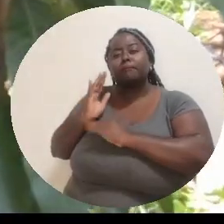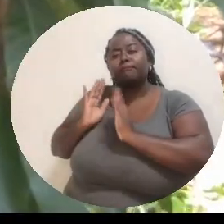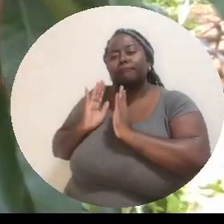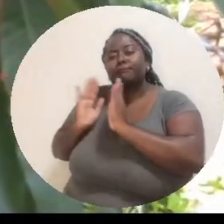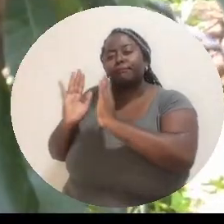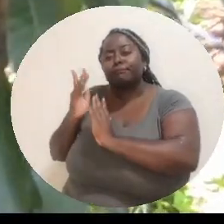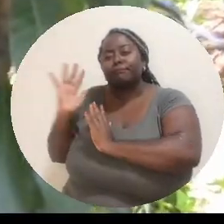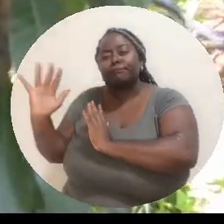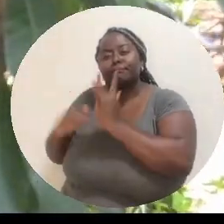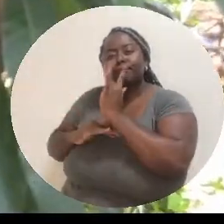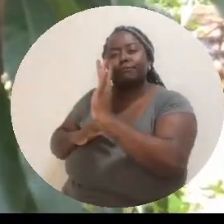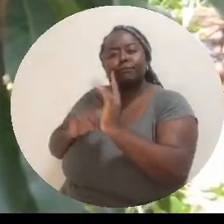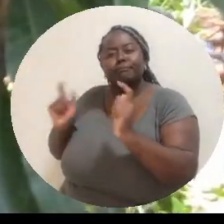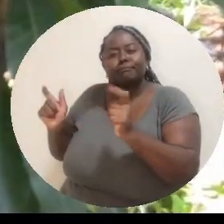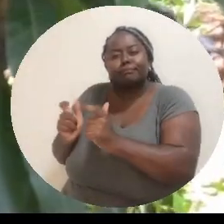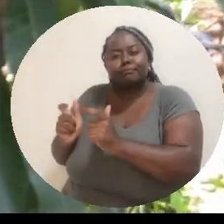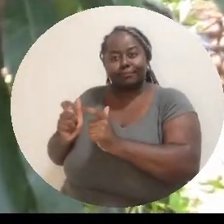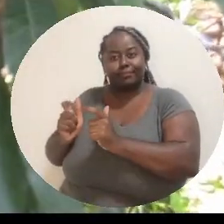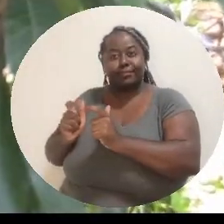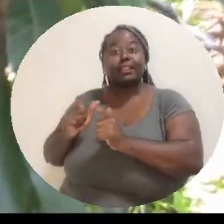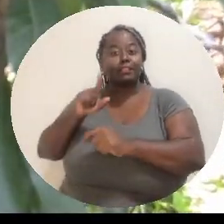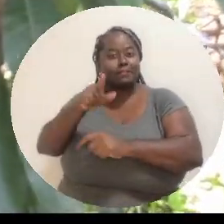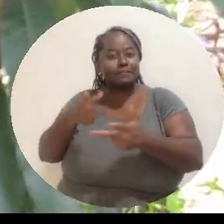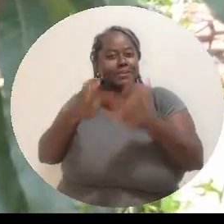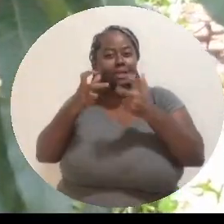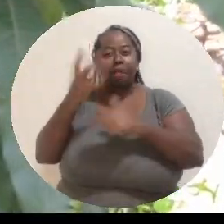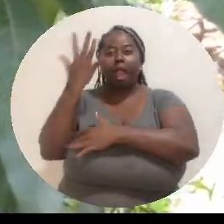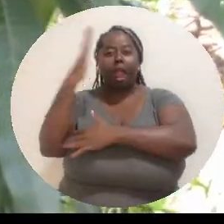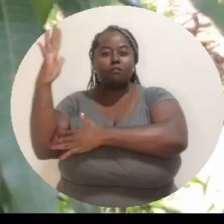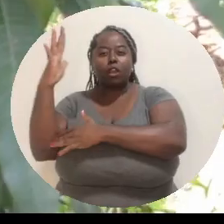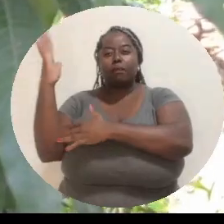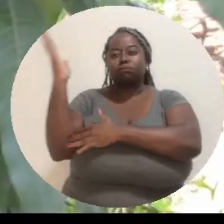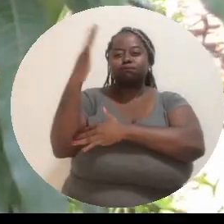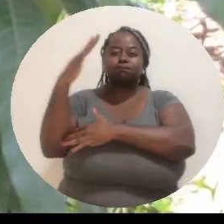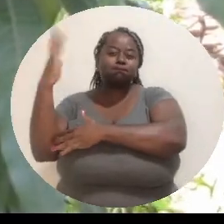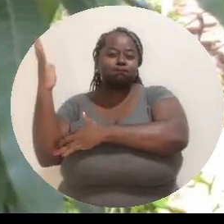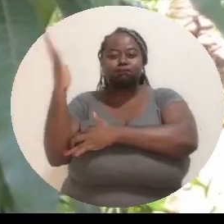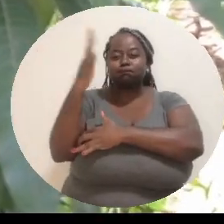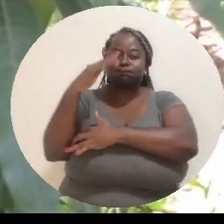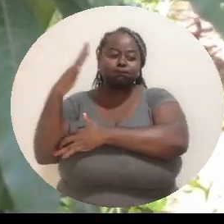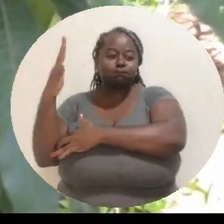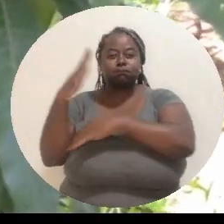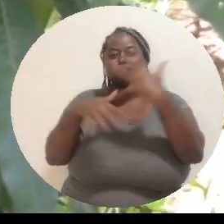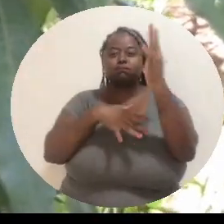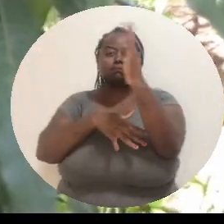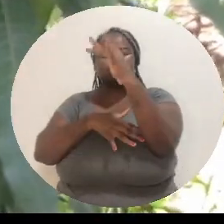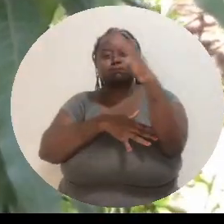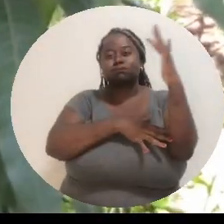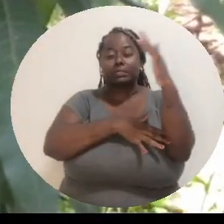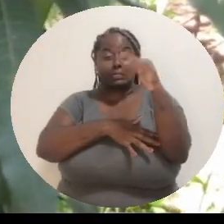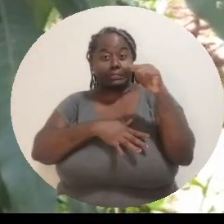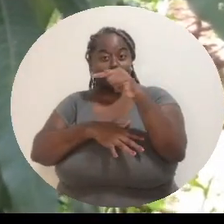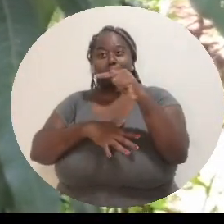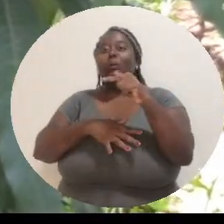um determinado momento, vocês vão ver que as árvores começam a balançar e tudo mais, e começa a se movimentar. Isso causa